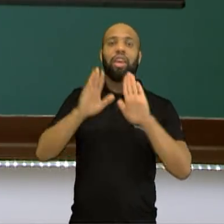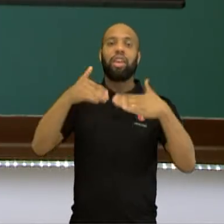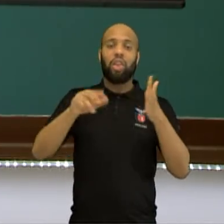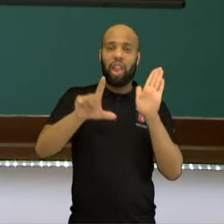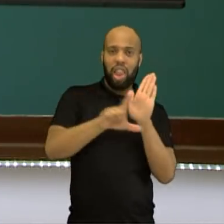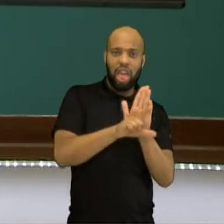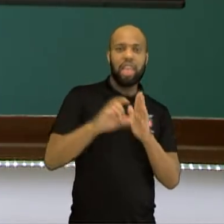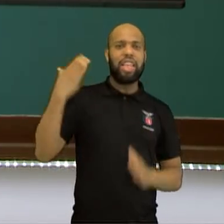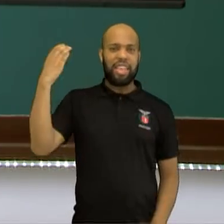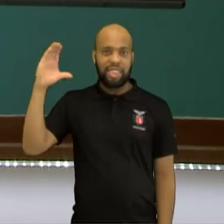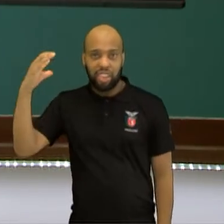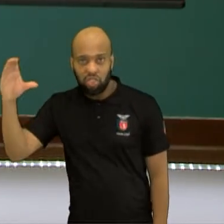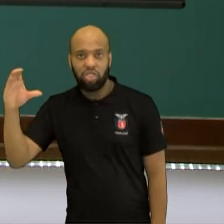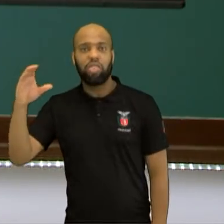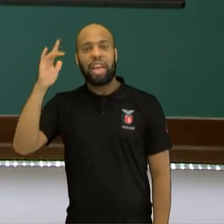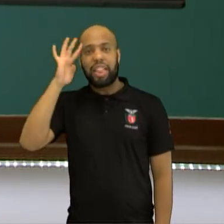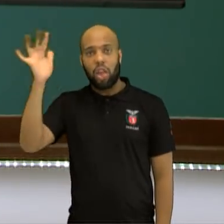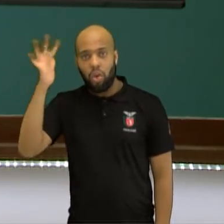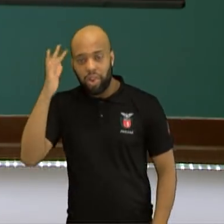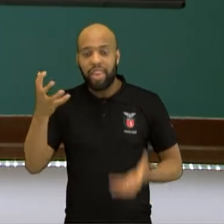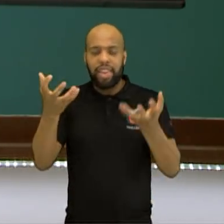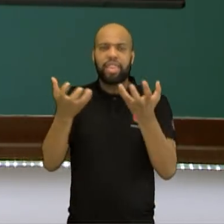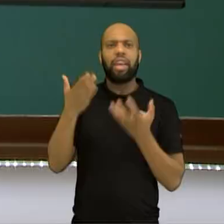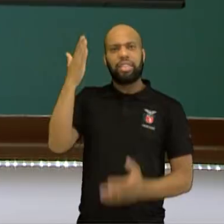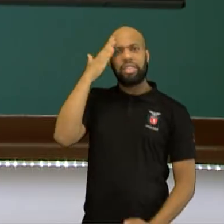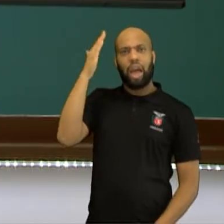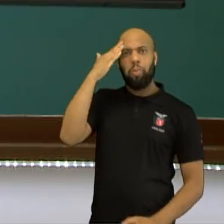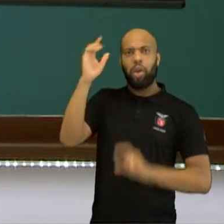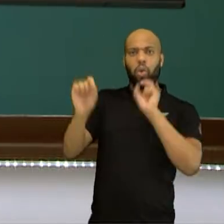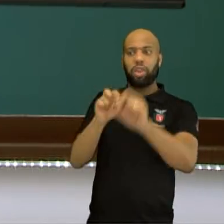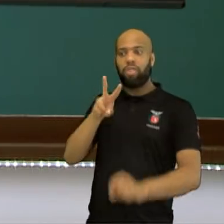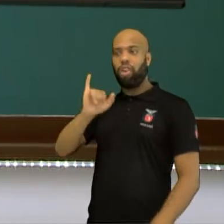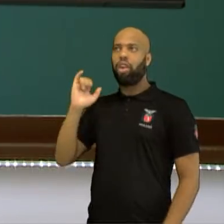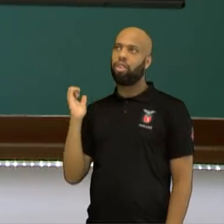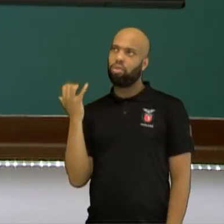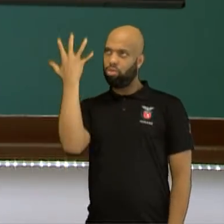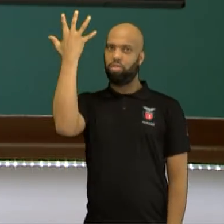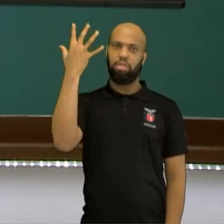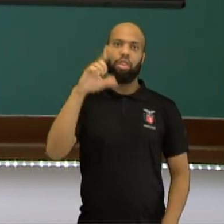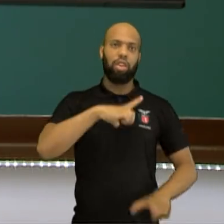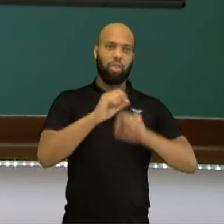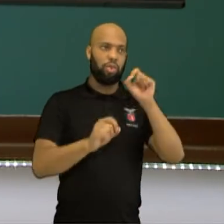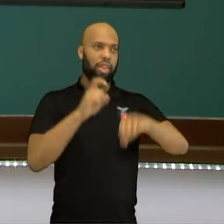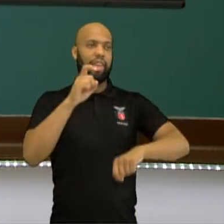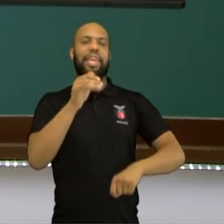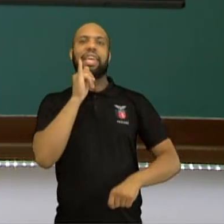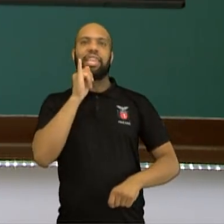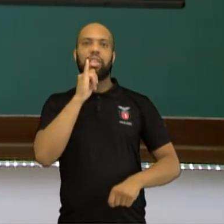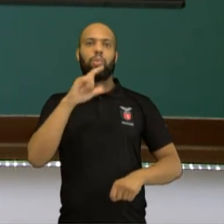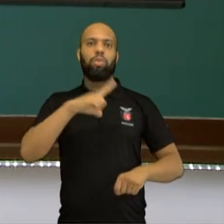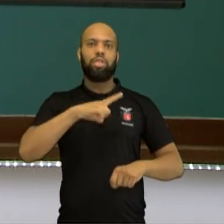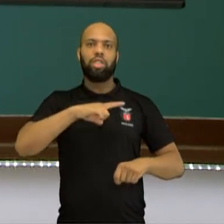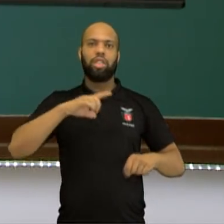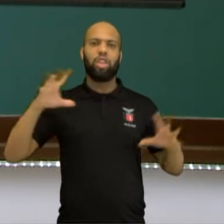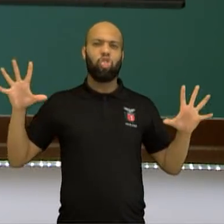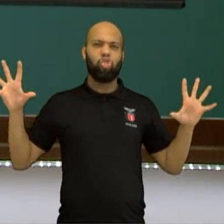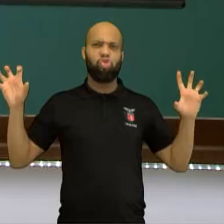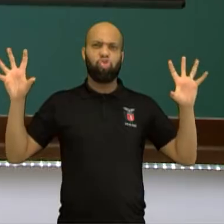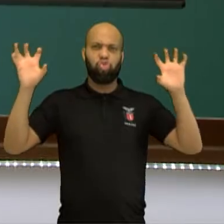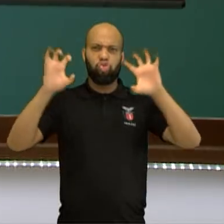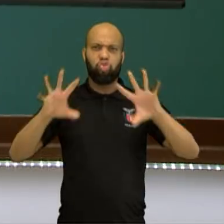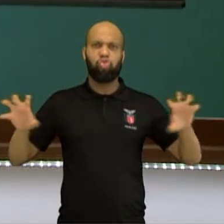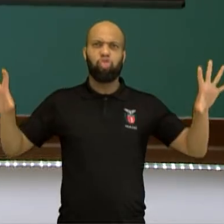se propõe a prever determinados acontecimentos. O tempo fechou. É esperado que